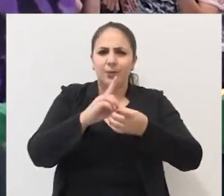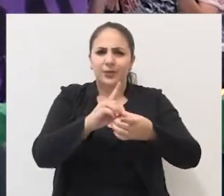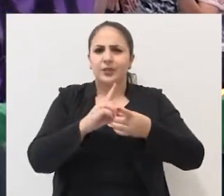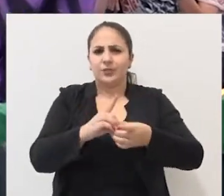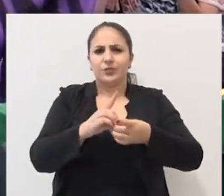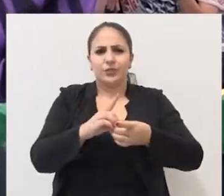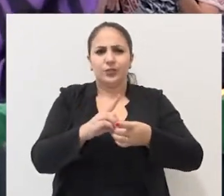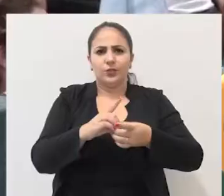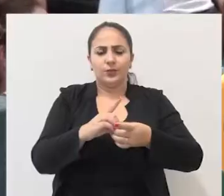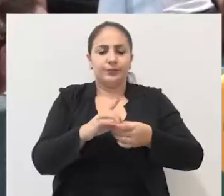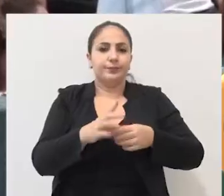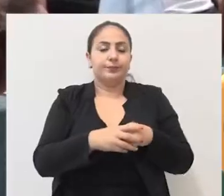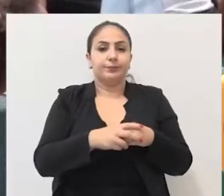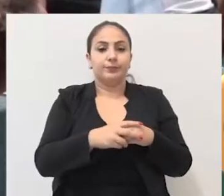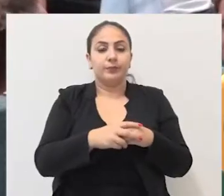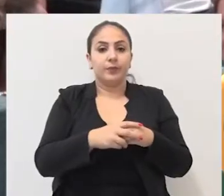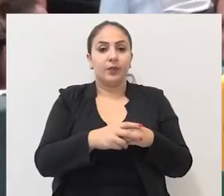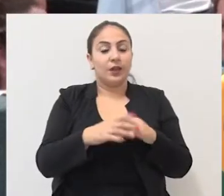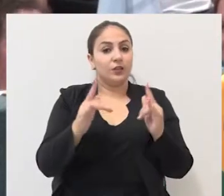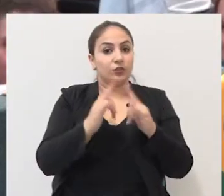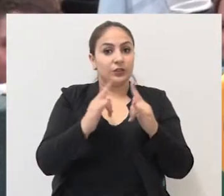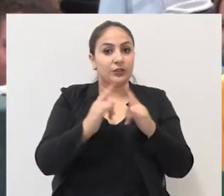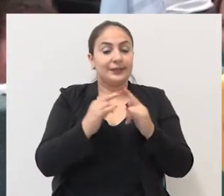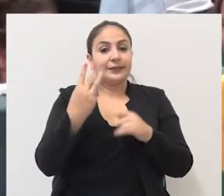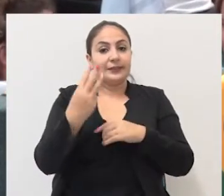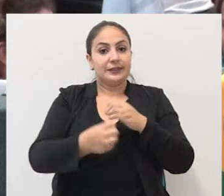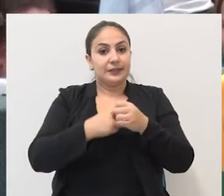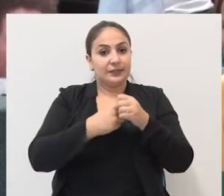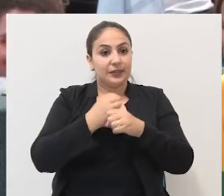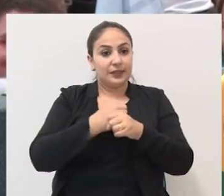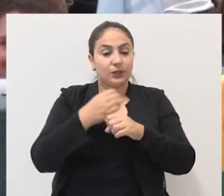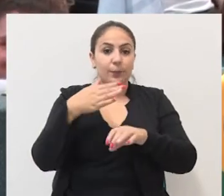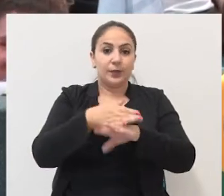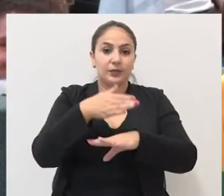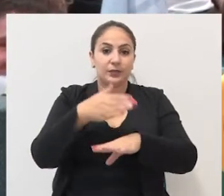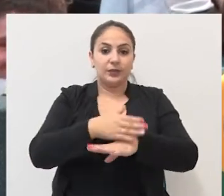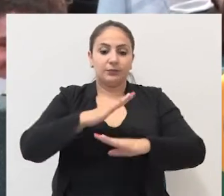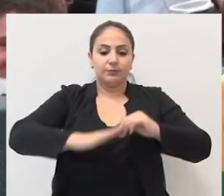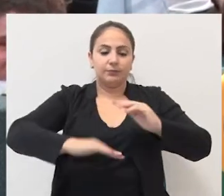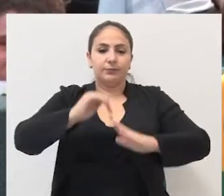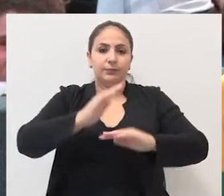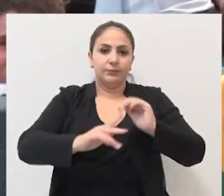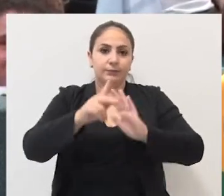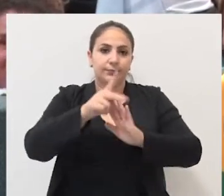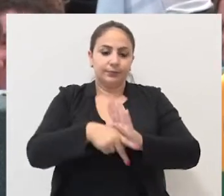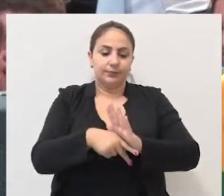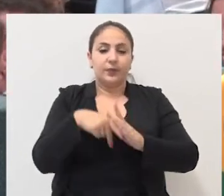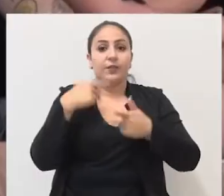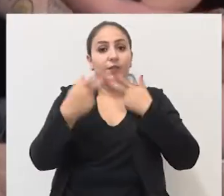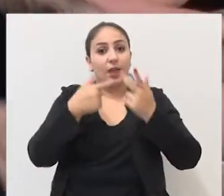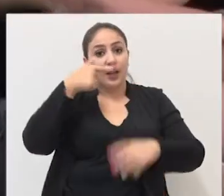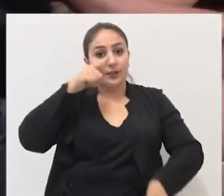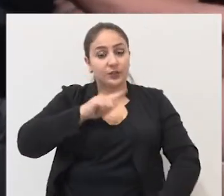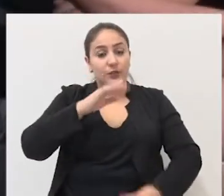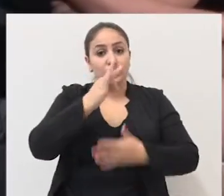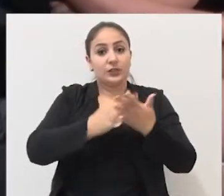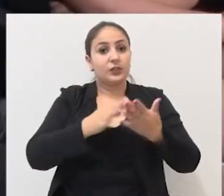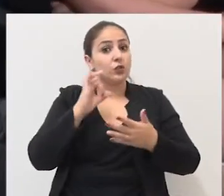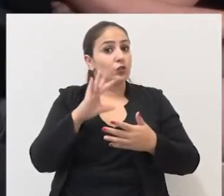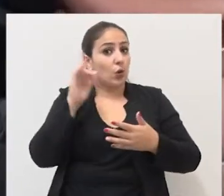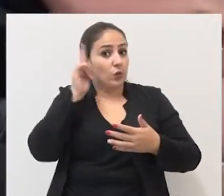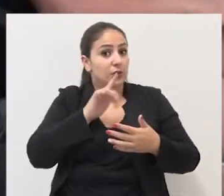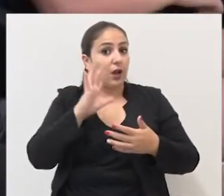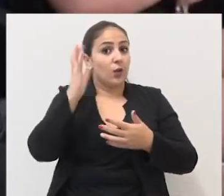e ilegal. Segundo a entidade, que há 3 anos participou da construção do plano, a revisão do texto